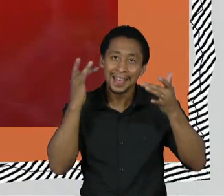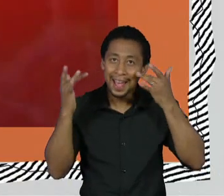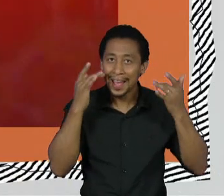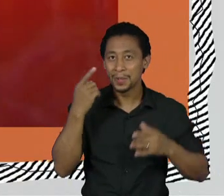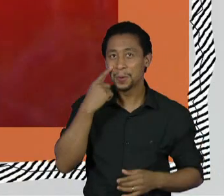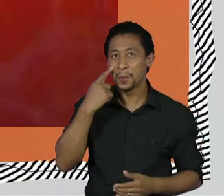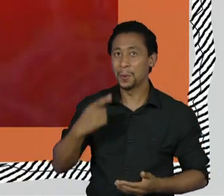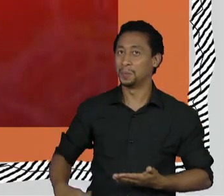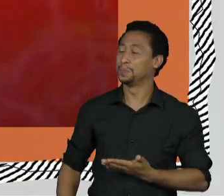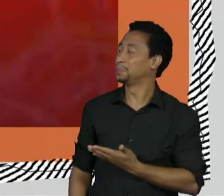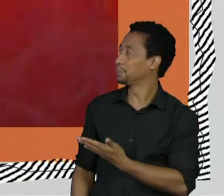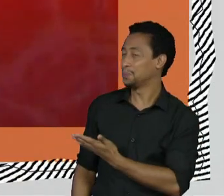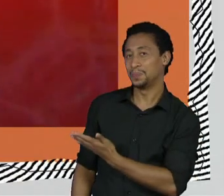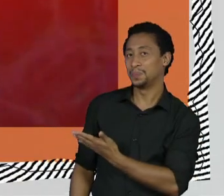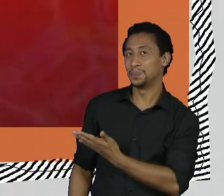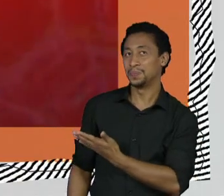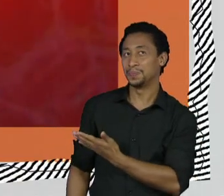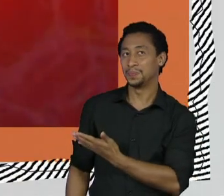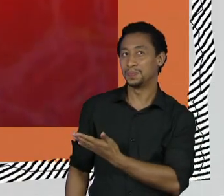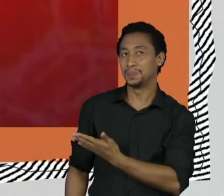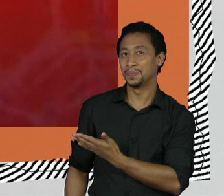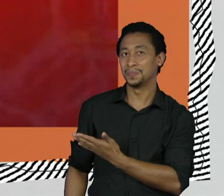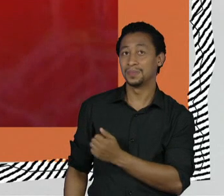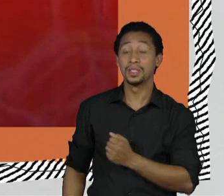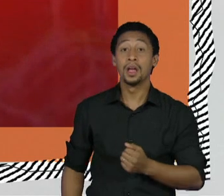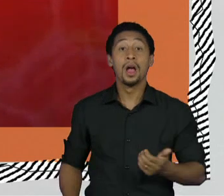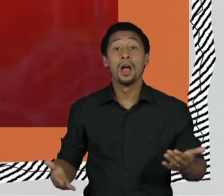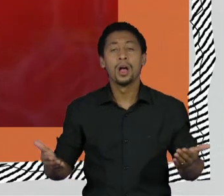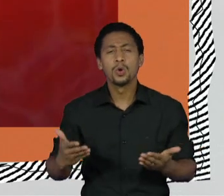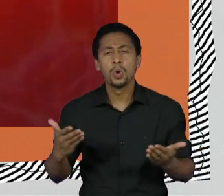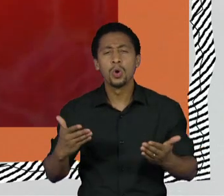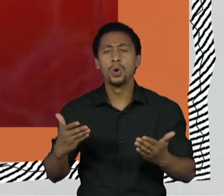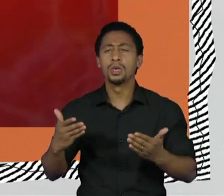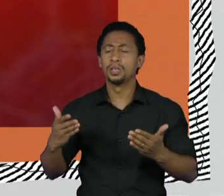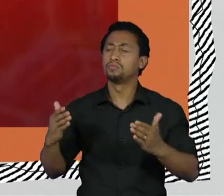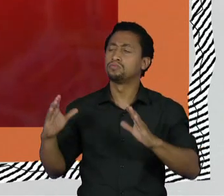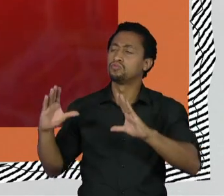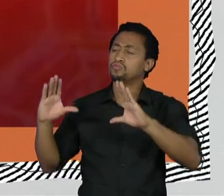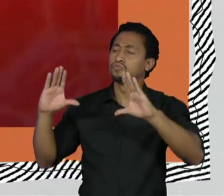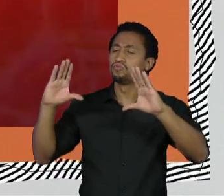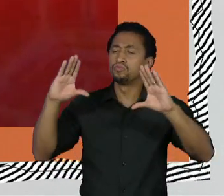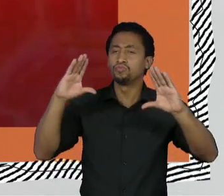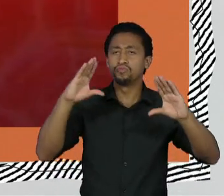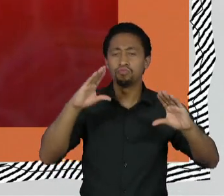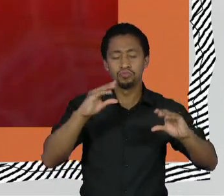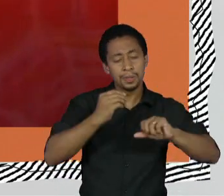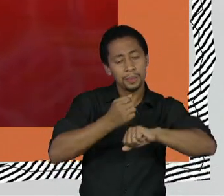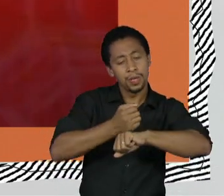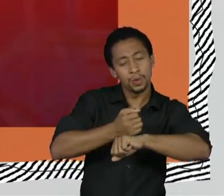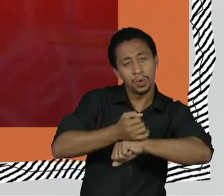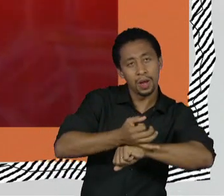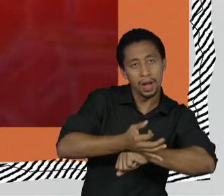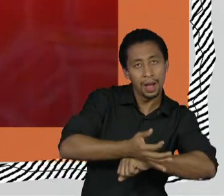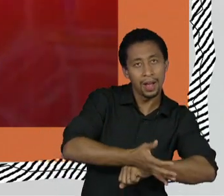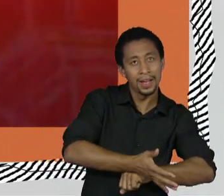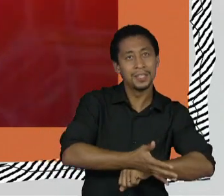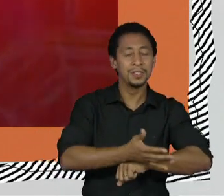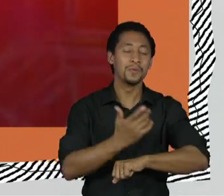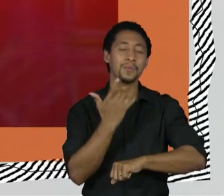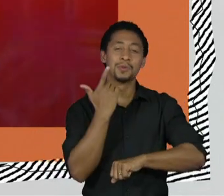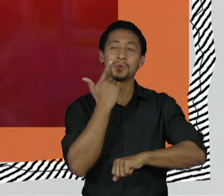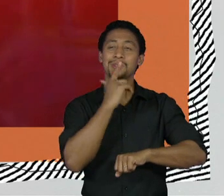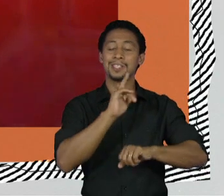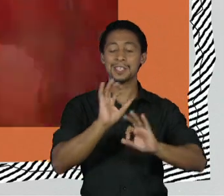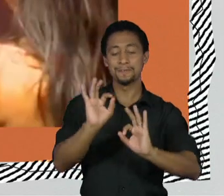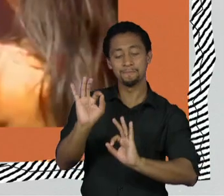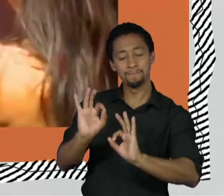Agora, até de madrugada, aqui teremos cada fada. O próprio leito do